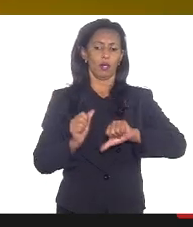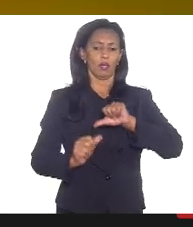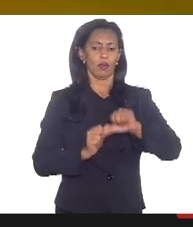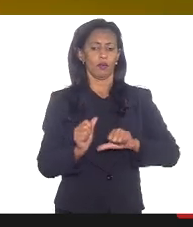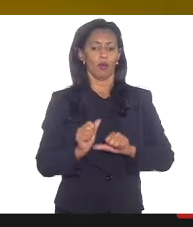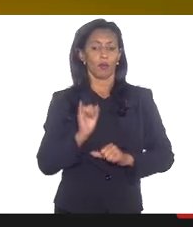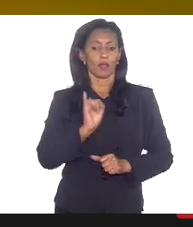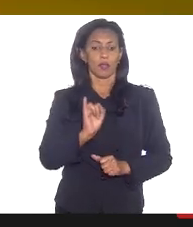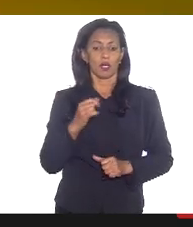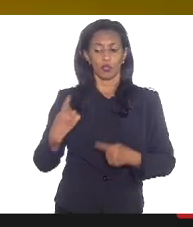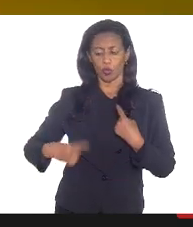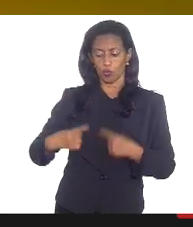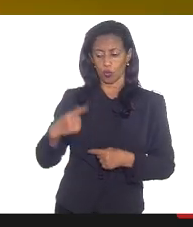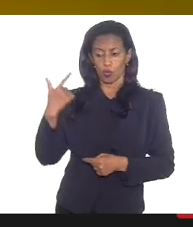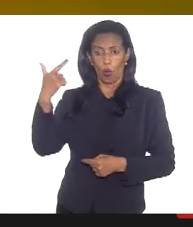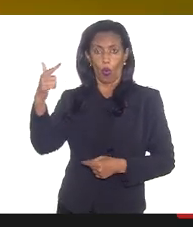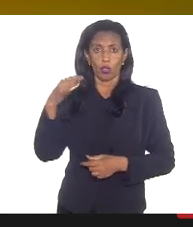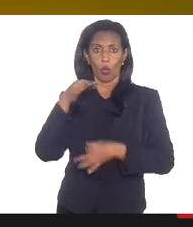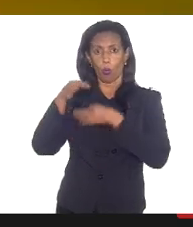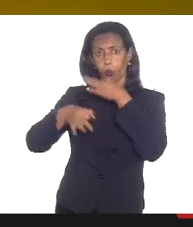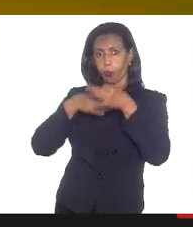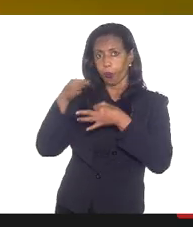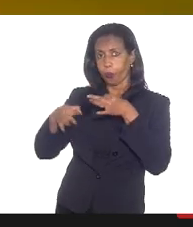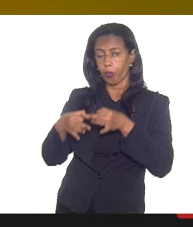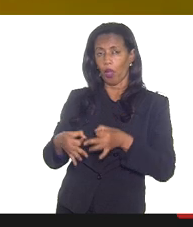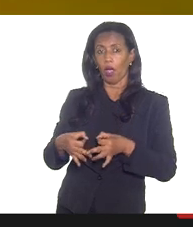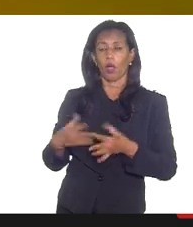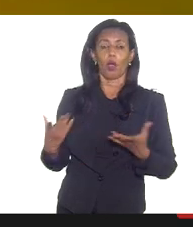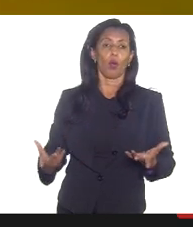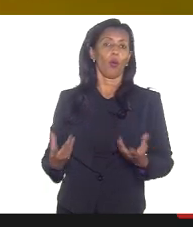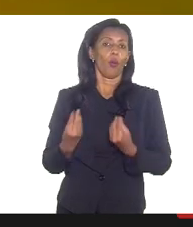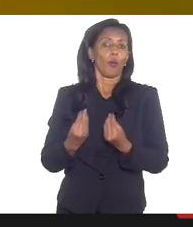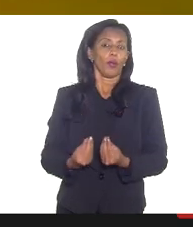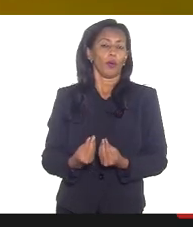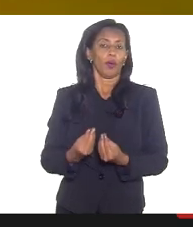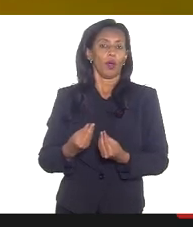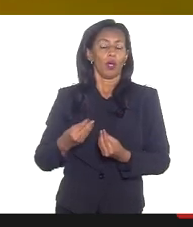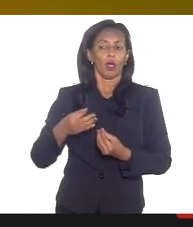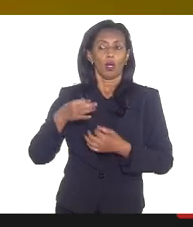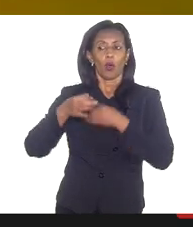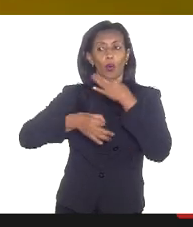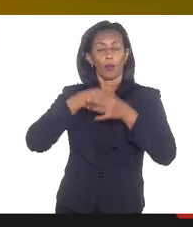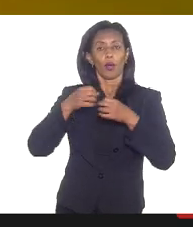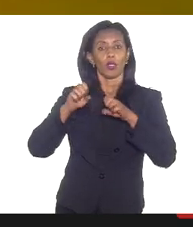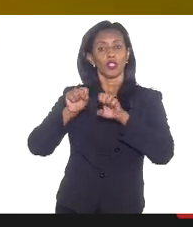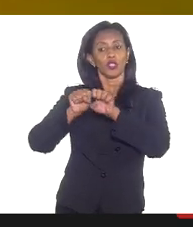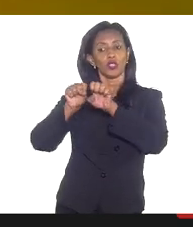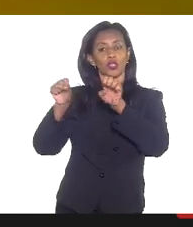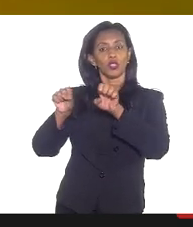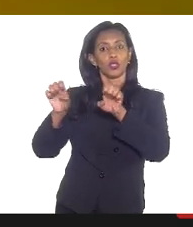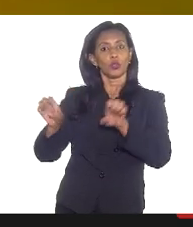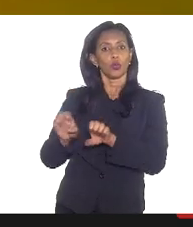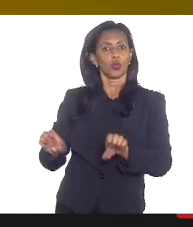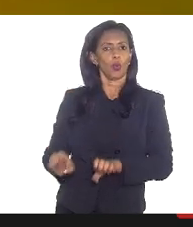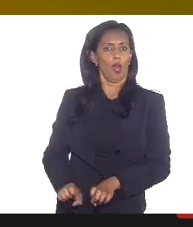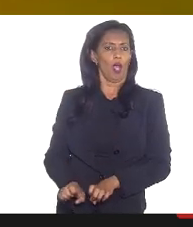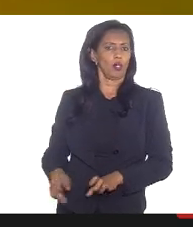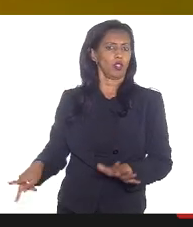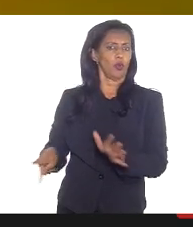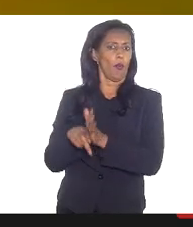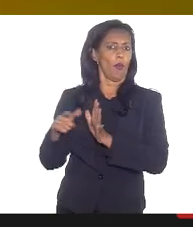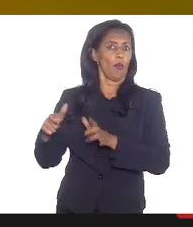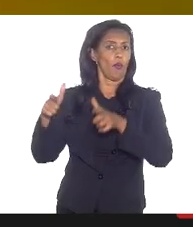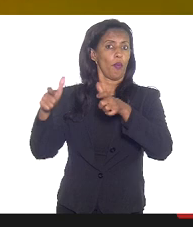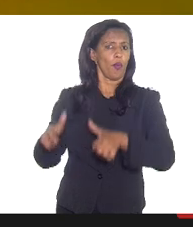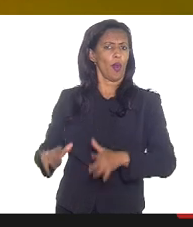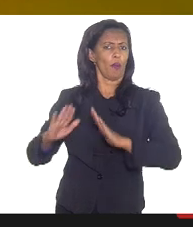sem discutir outras questões, como, por exemplo, questões estruturais e inerentes às próprias estruturas